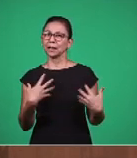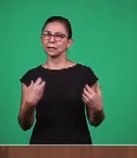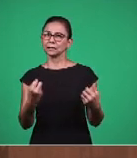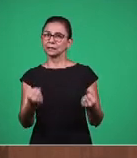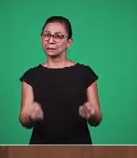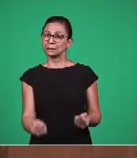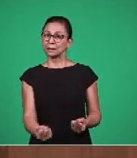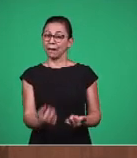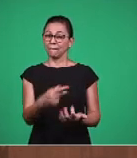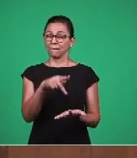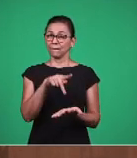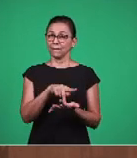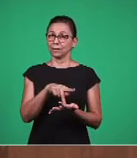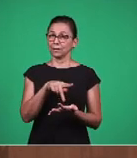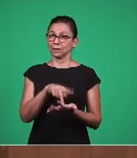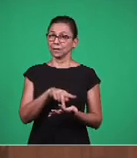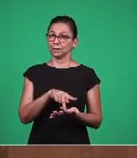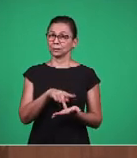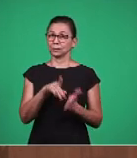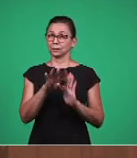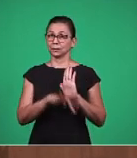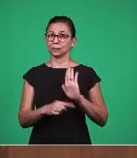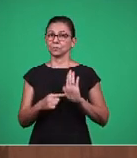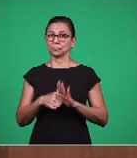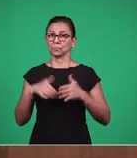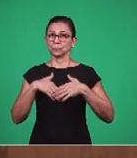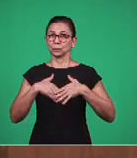E diz o texto, cingidos os